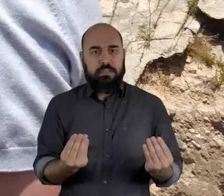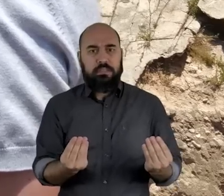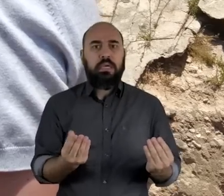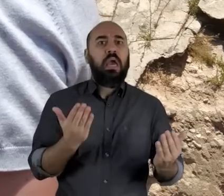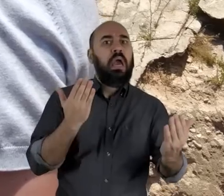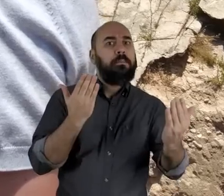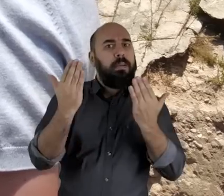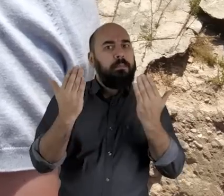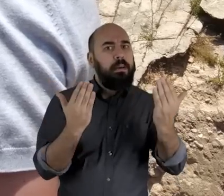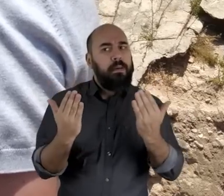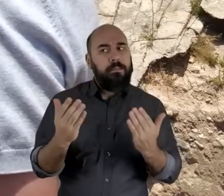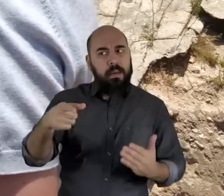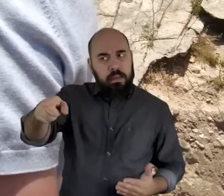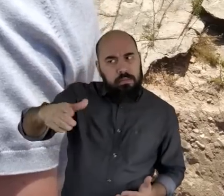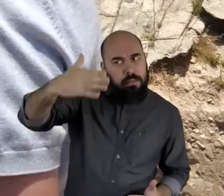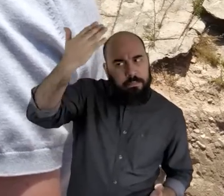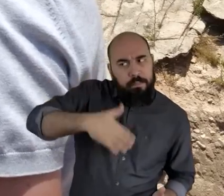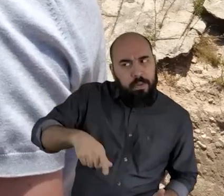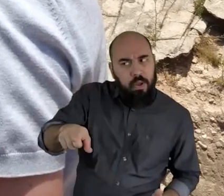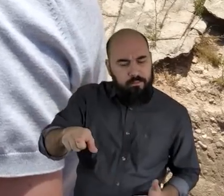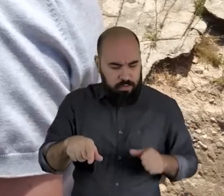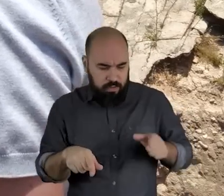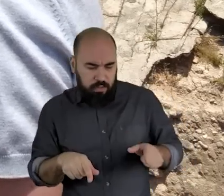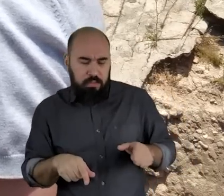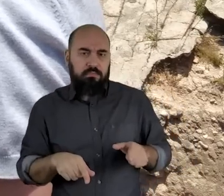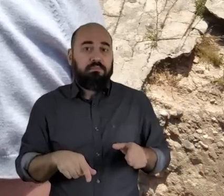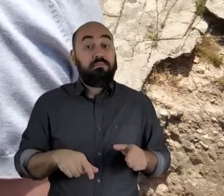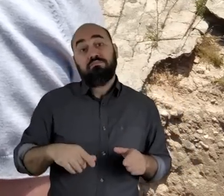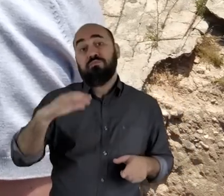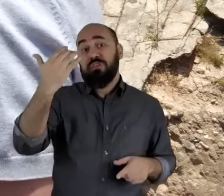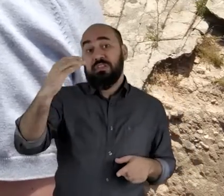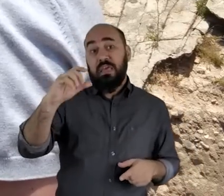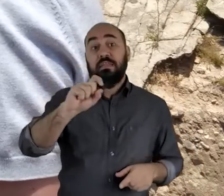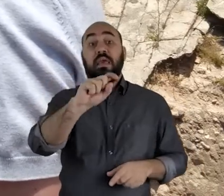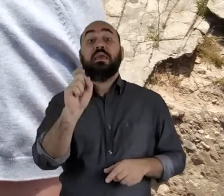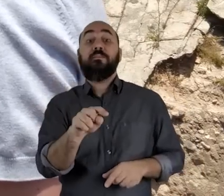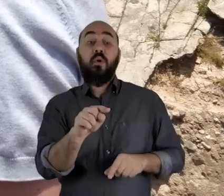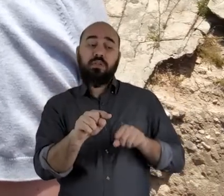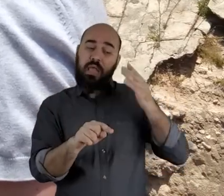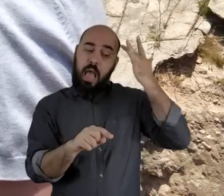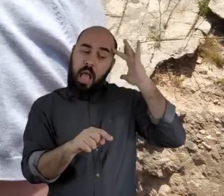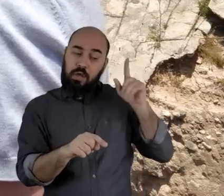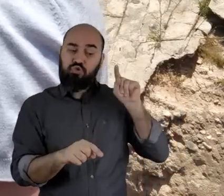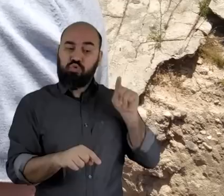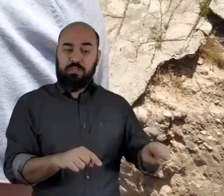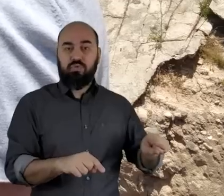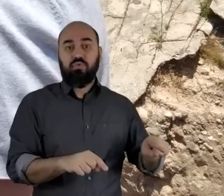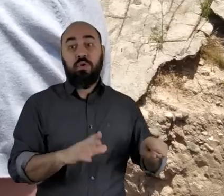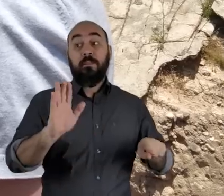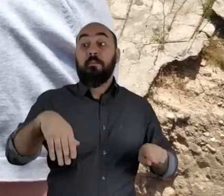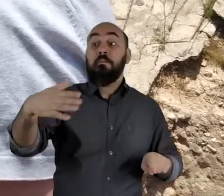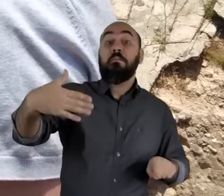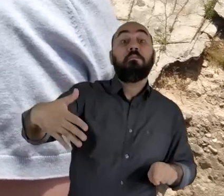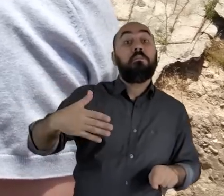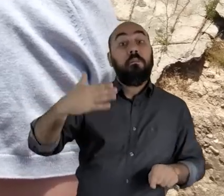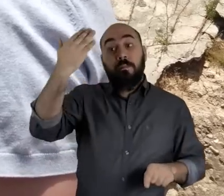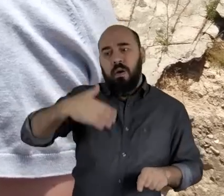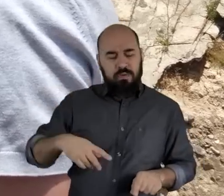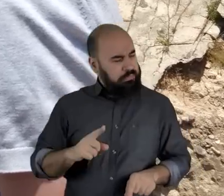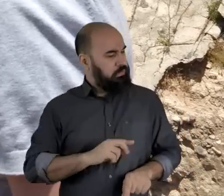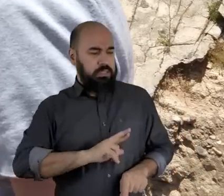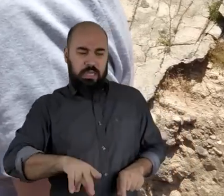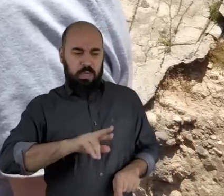gostei dessa última parte. É assim que a ciência trabalha. E é um ledo engano achar que a ciência tem que obrigatoriamente estar em desarmonia